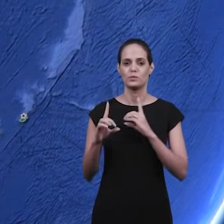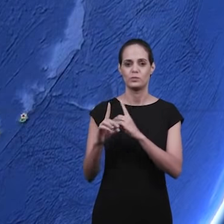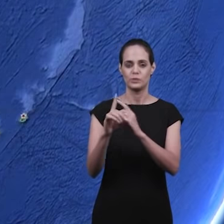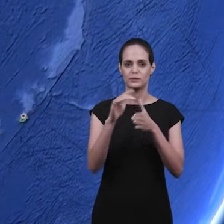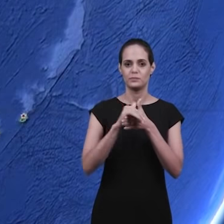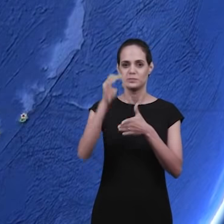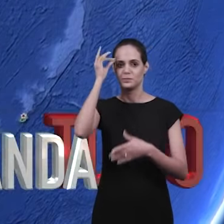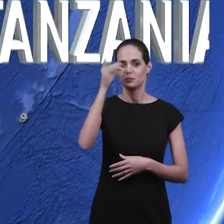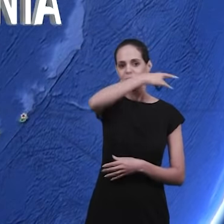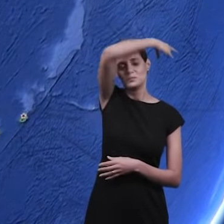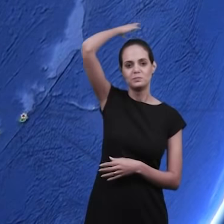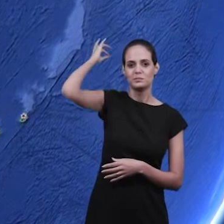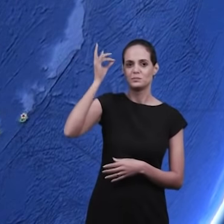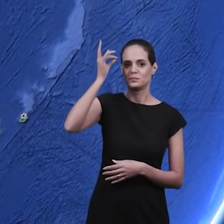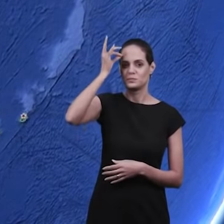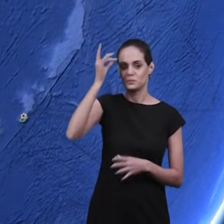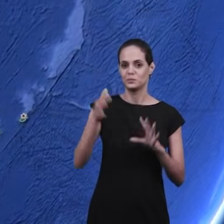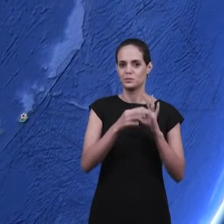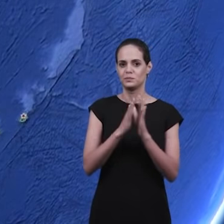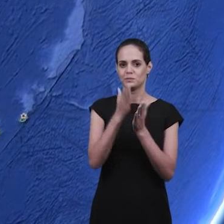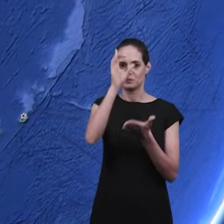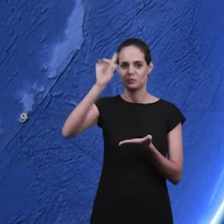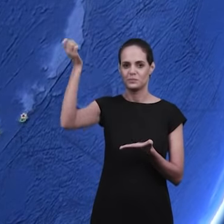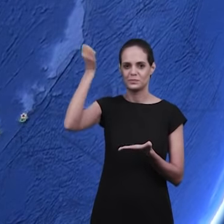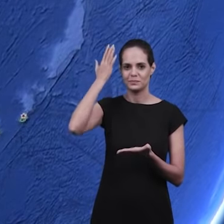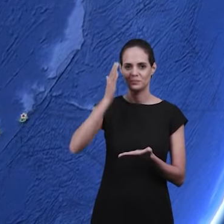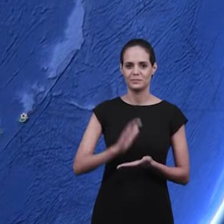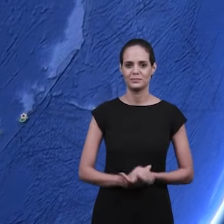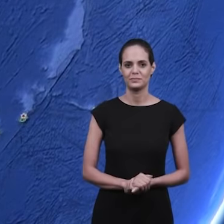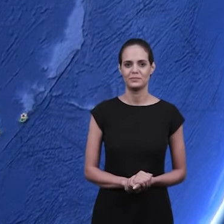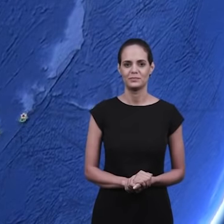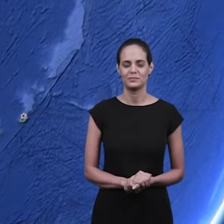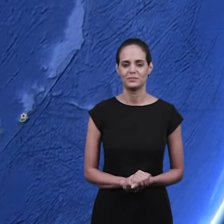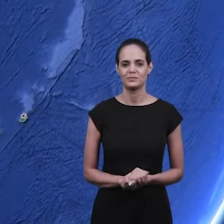do Espírito Santo de Deus e unidas pela Palavra Viva.